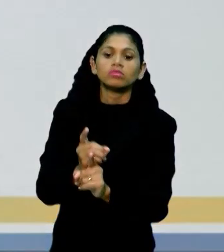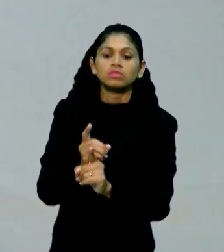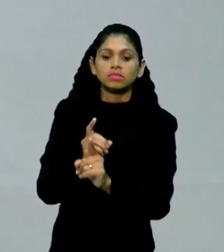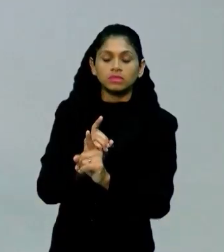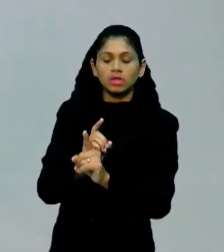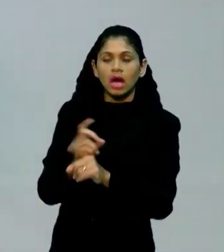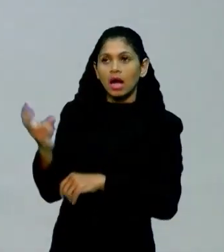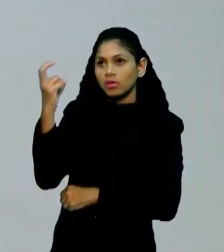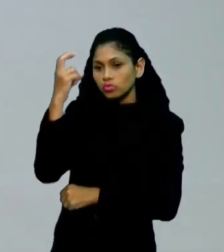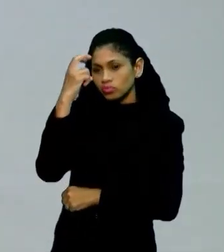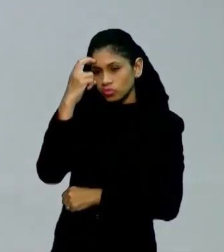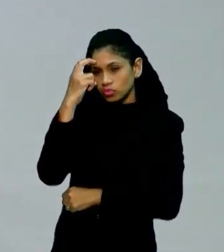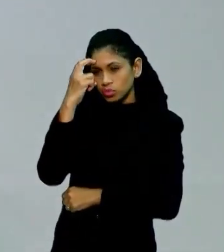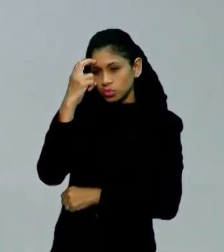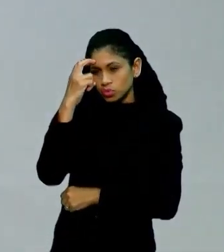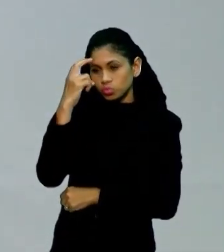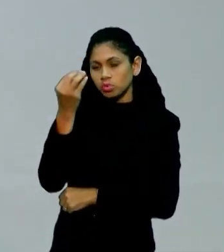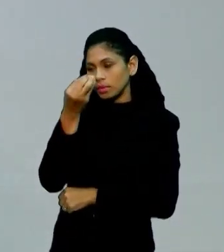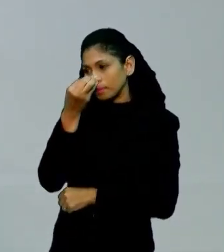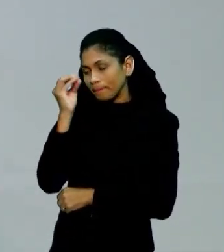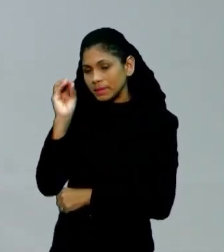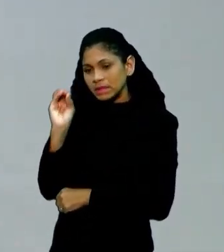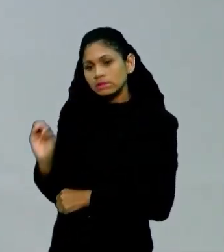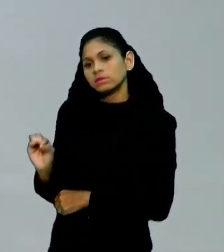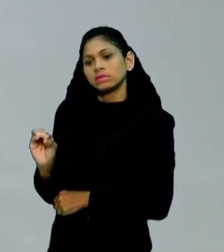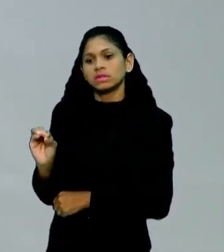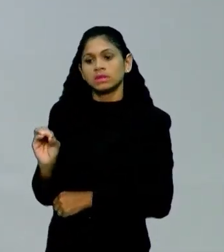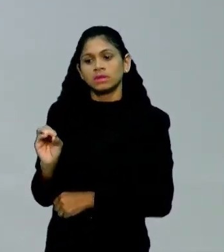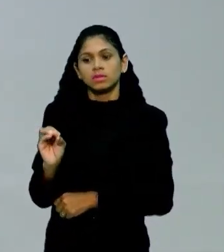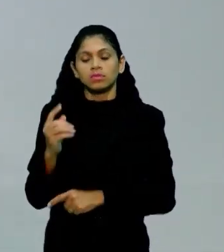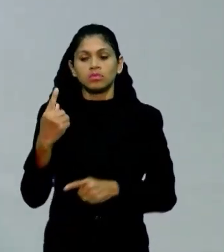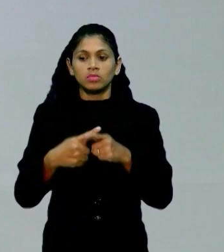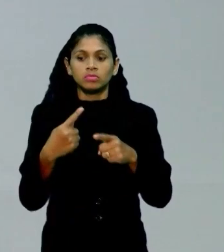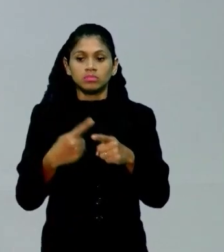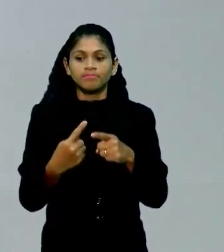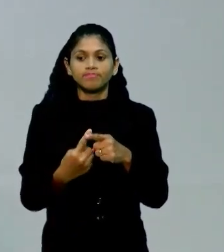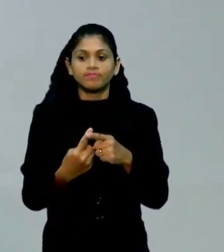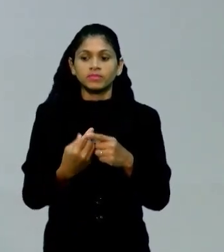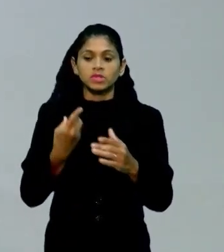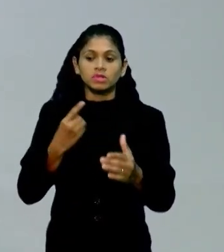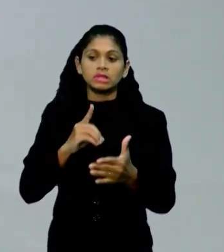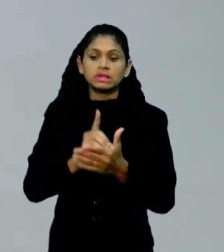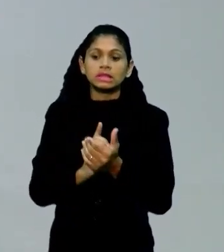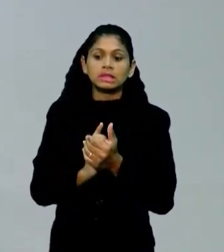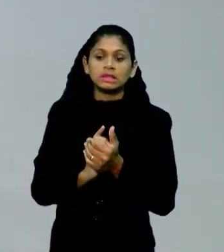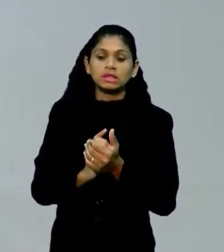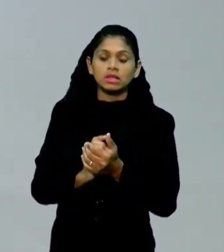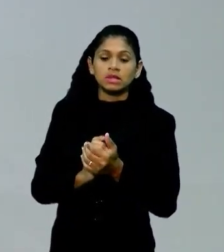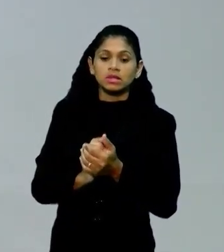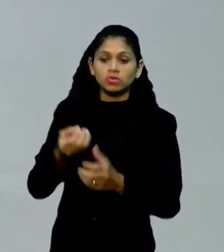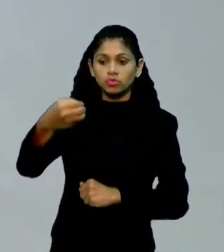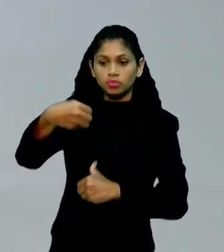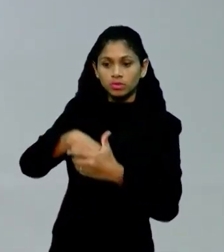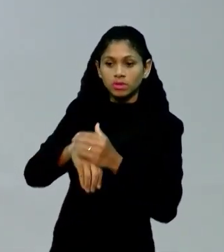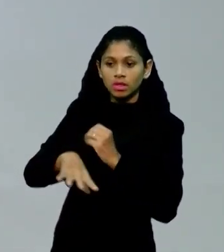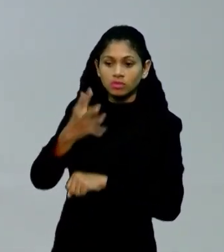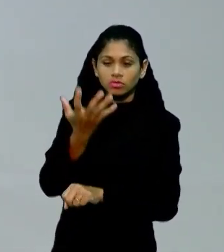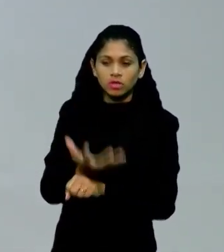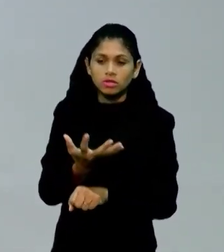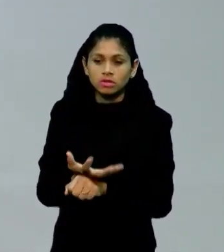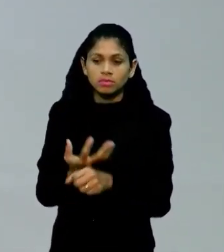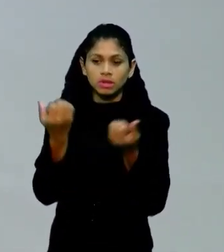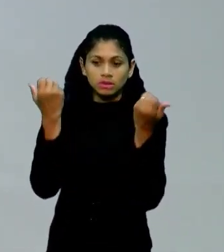preconceitos porque ela acaba se inserindo no nosso contexto da nossa disciplina porque quando a gente pensa no perfil